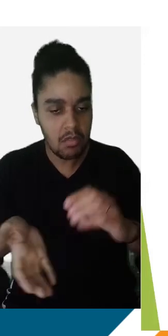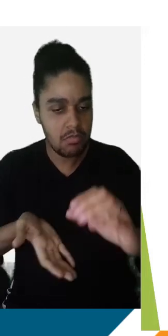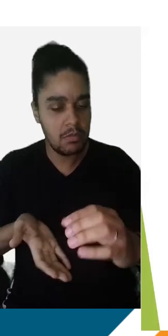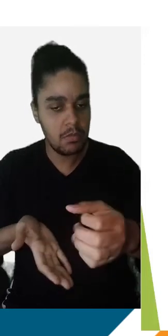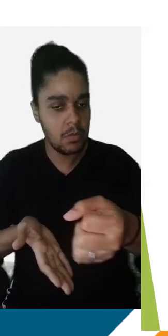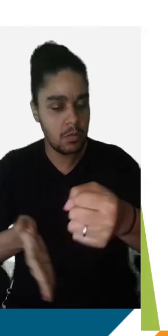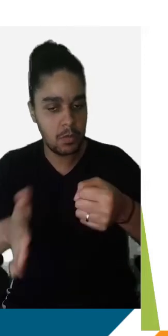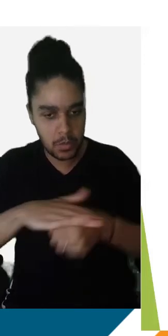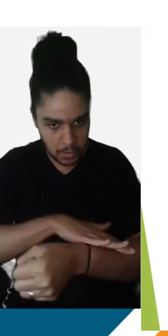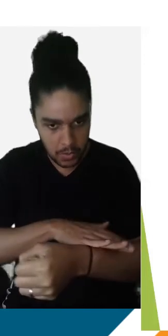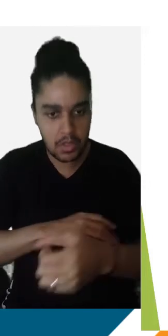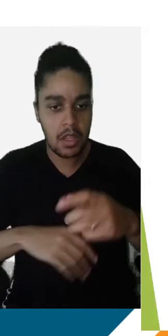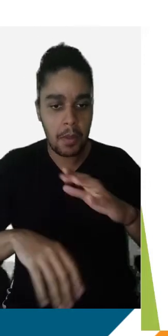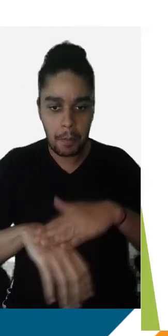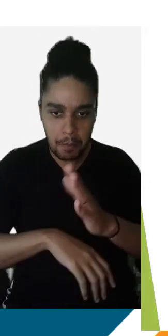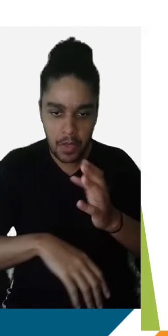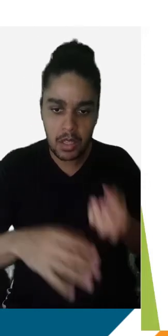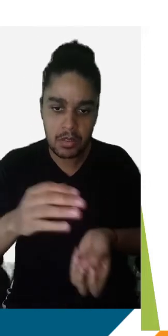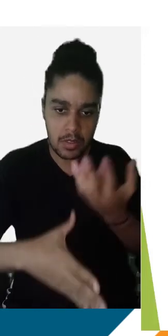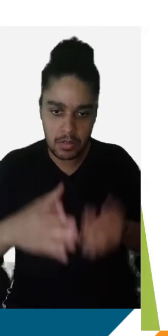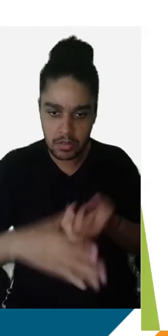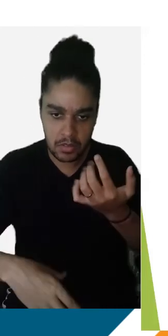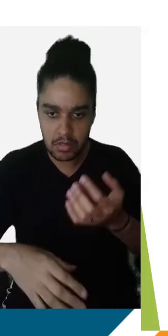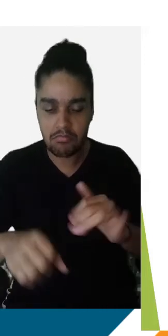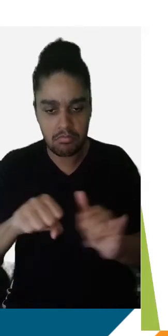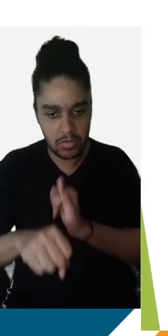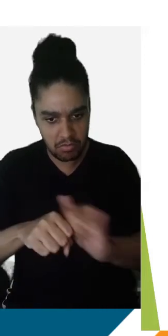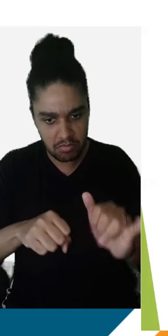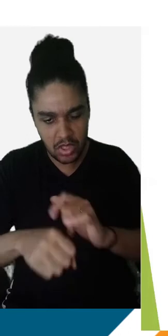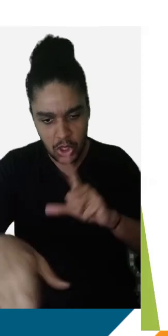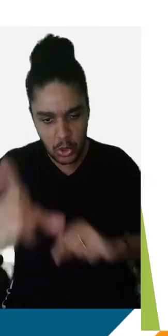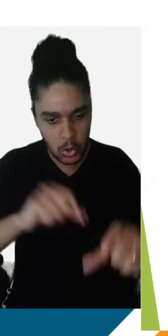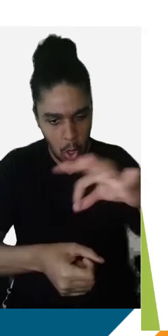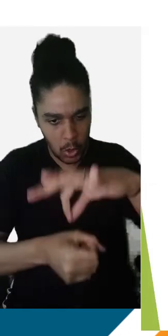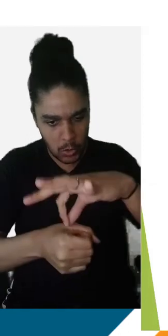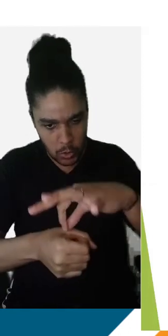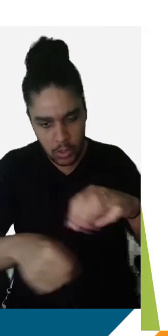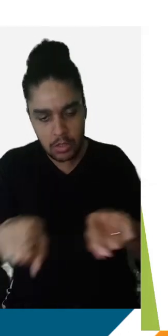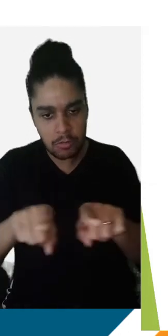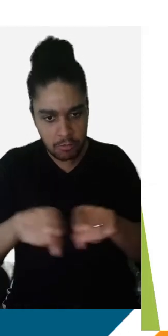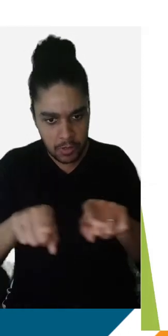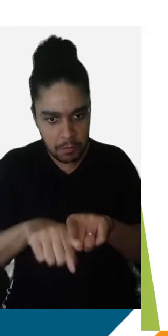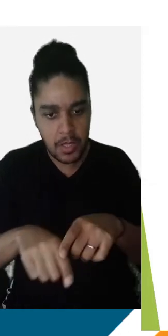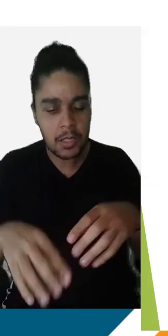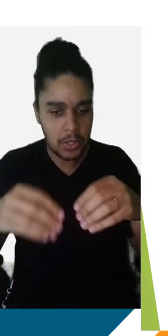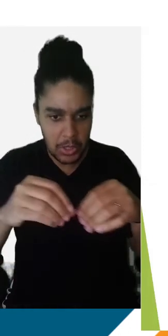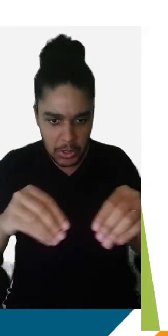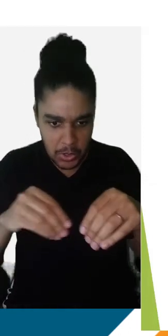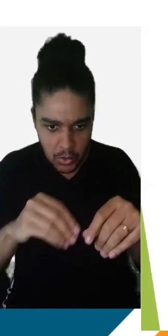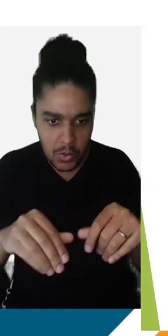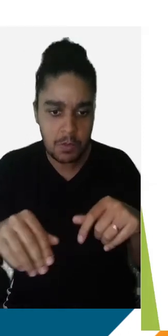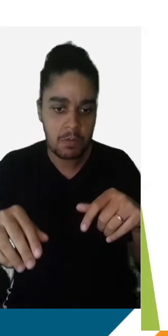qualificada, buscando cada vez mais uma alta produtividade, com técnicas como seleção de sementes, fertilizantes, correção do solo,